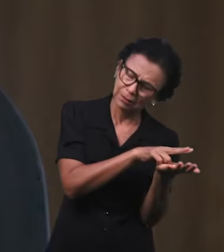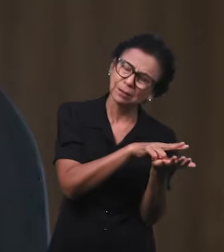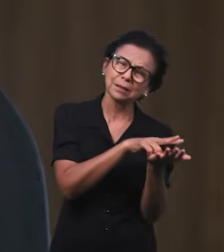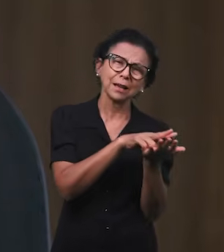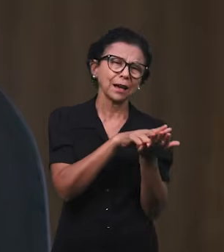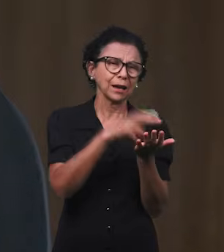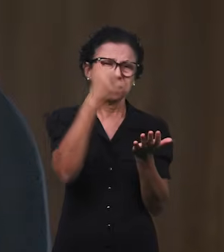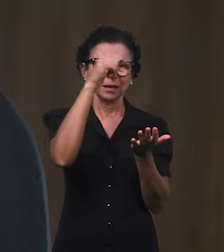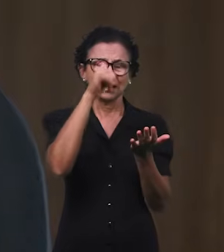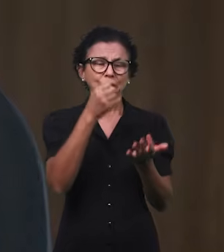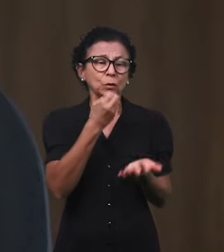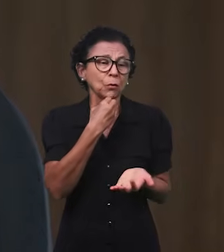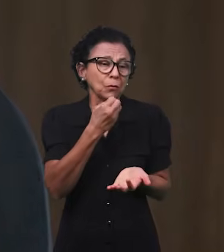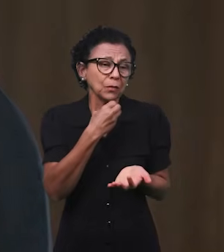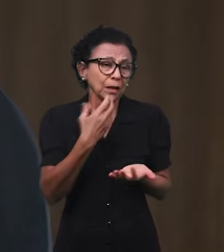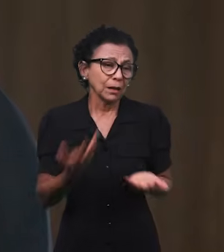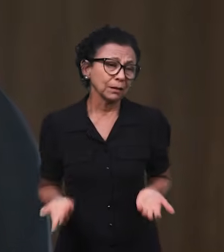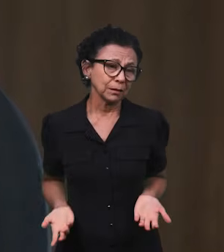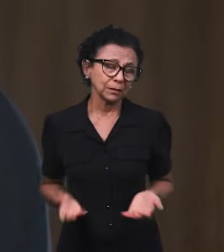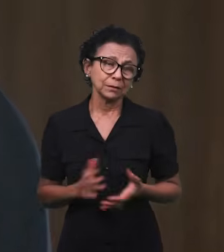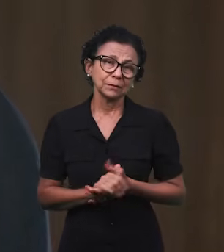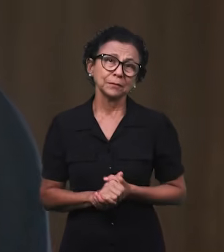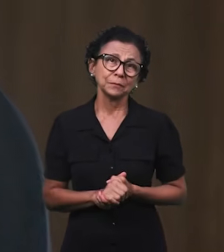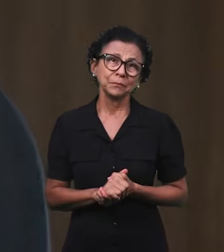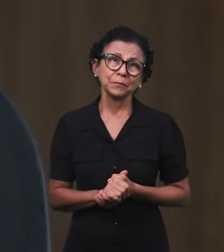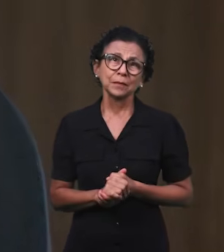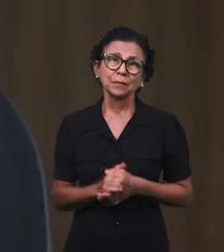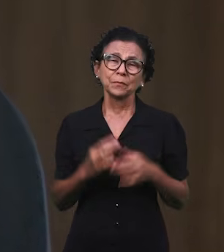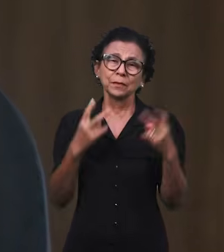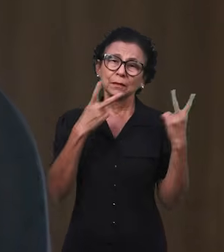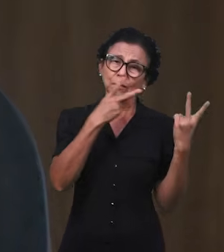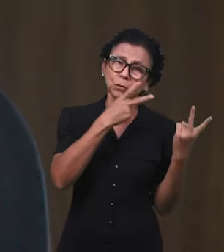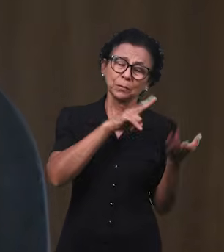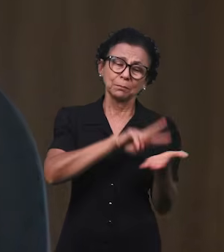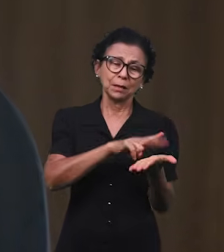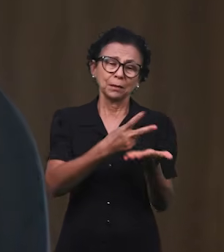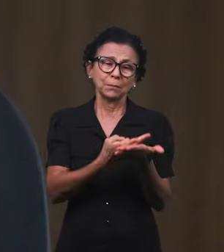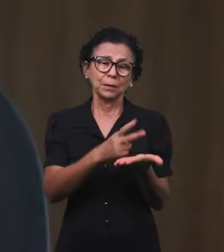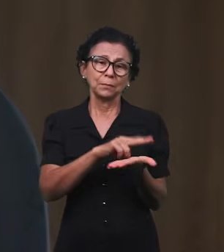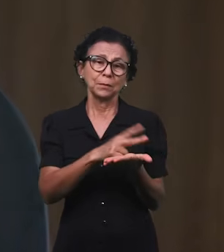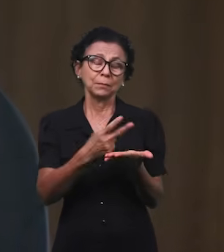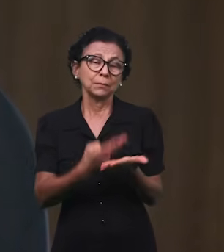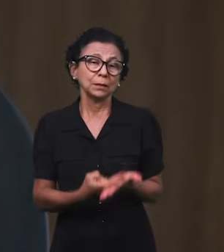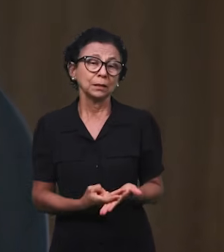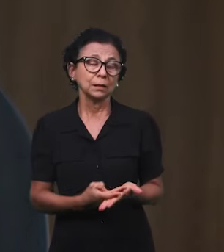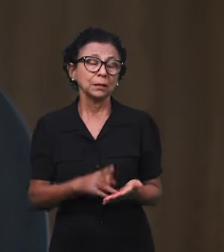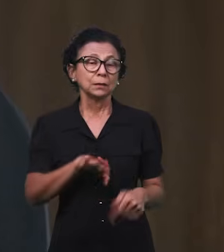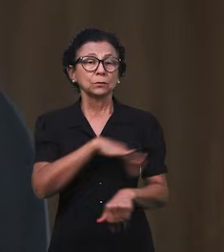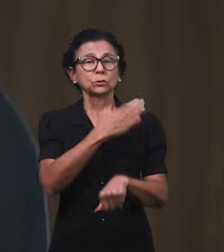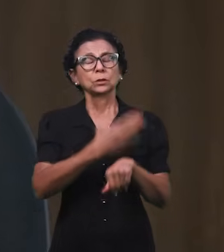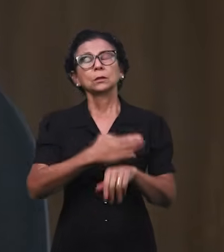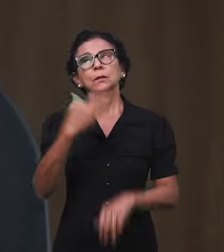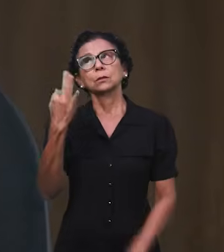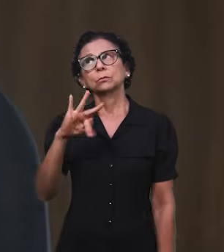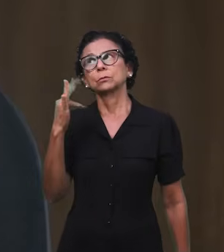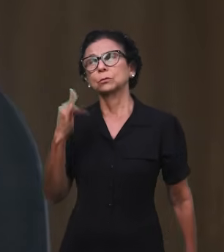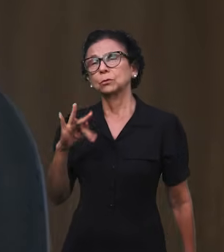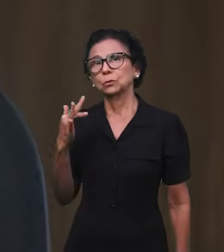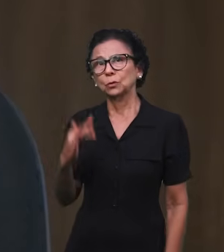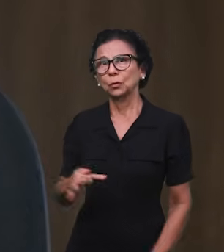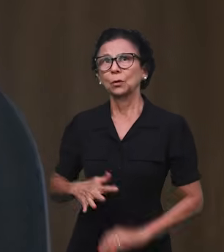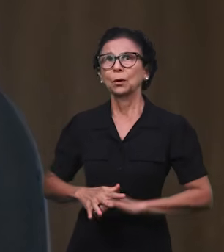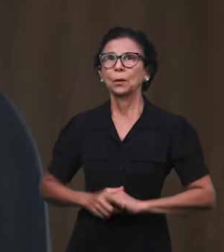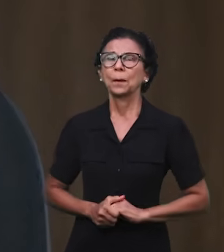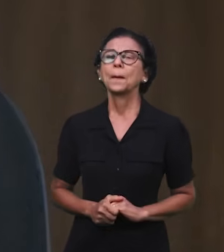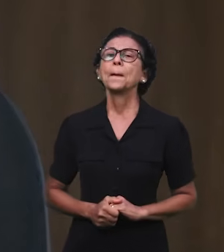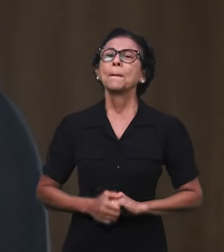já preciso me recuperar de uma noite mal dormida e também pelo desgaste da dor. Mas essa virada de chave